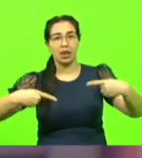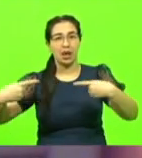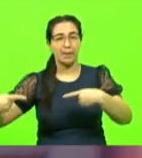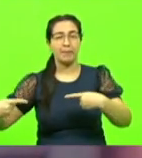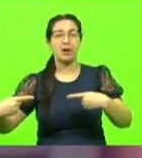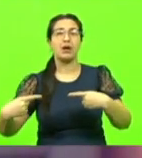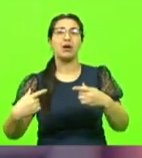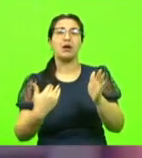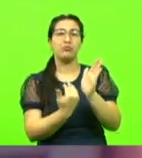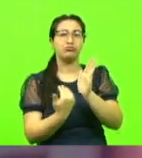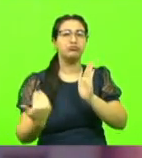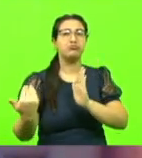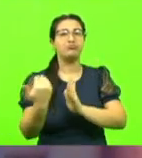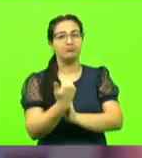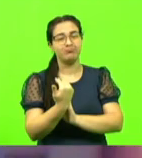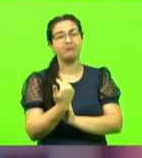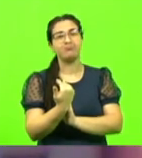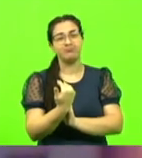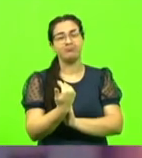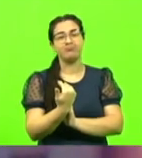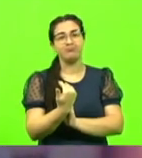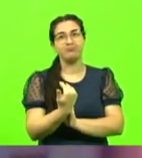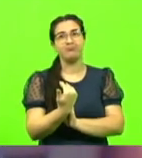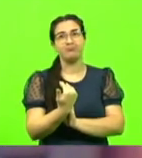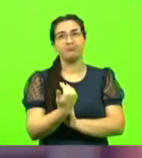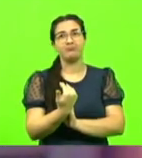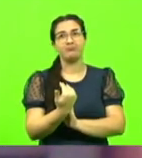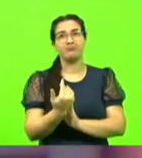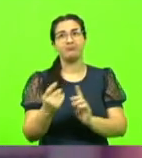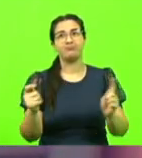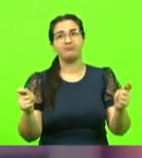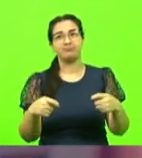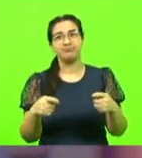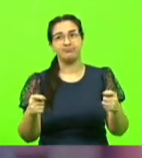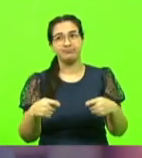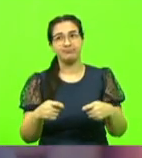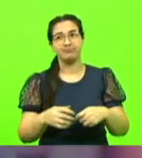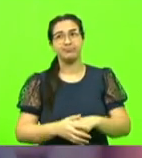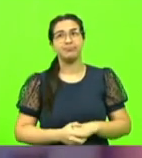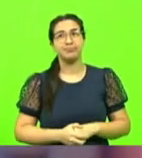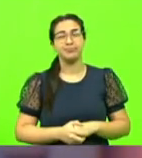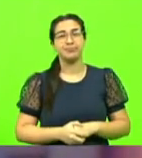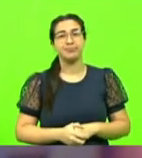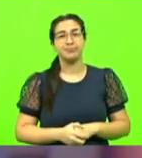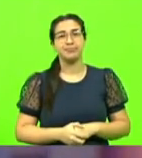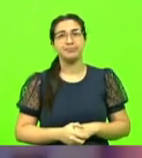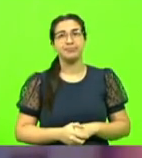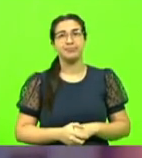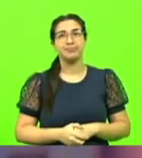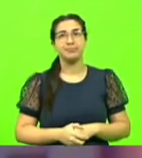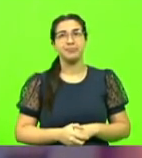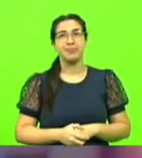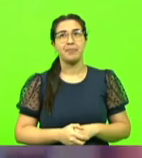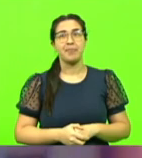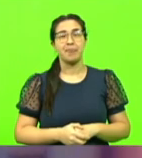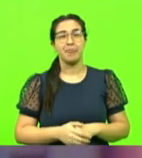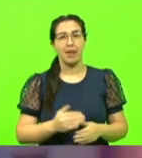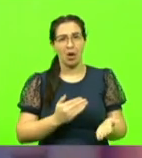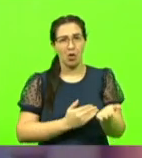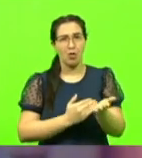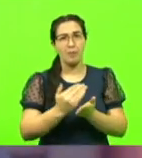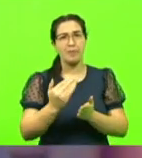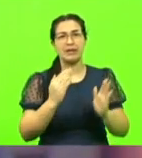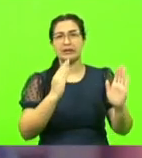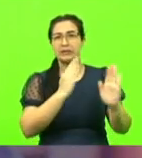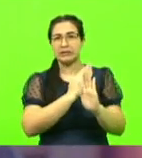maior, em maiores condições, a minha sugestão é que vá direto à análise e